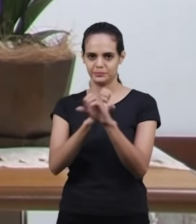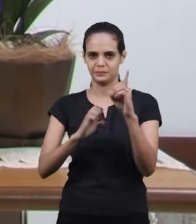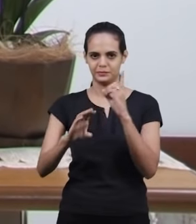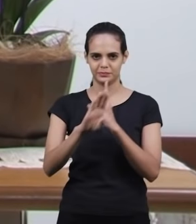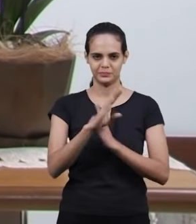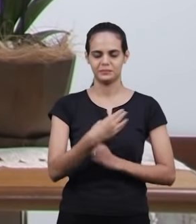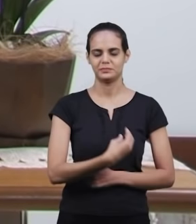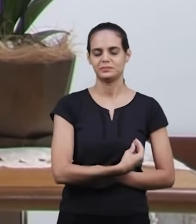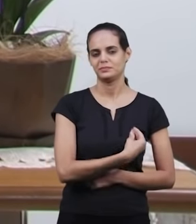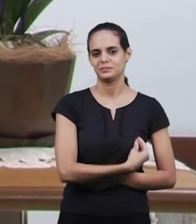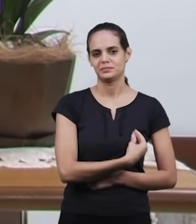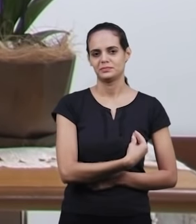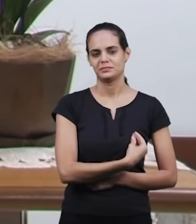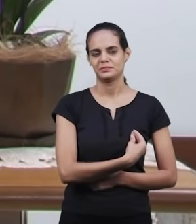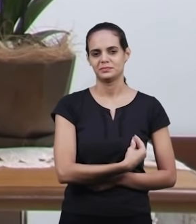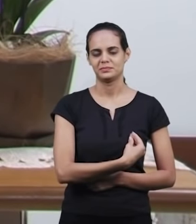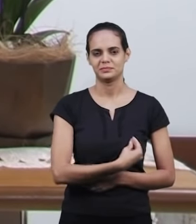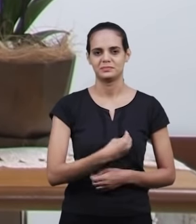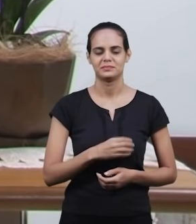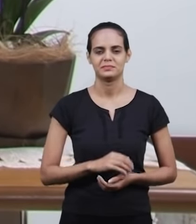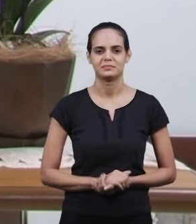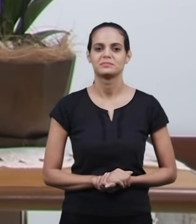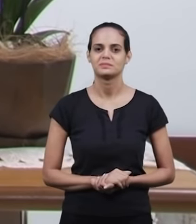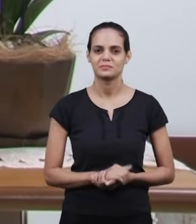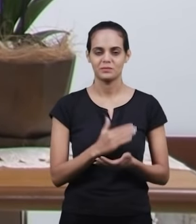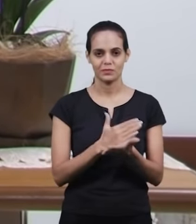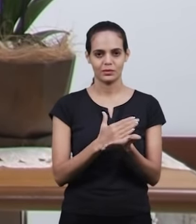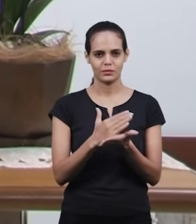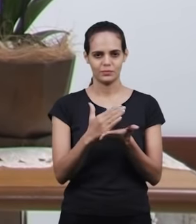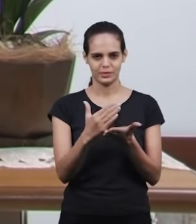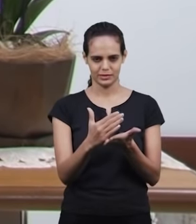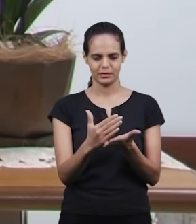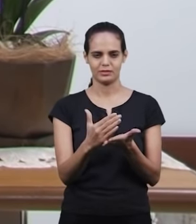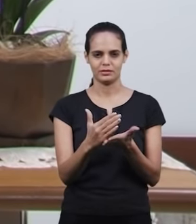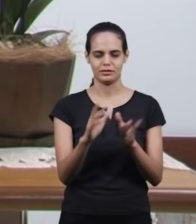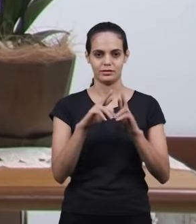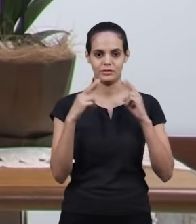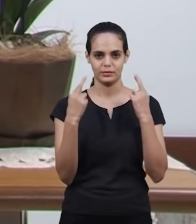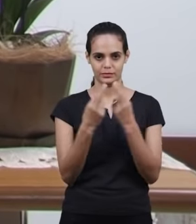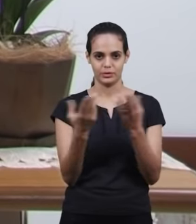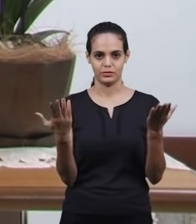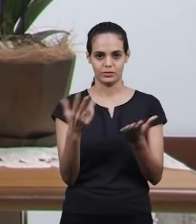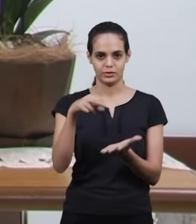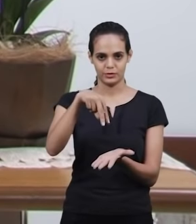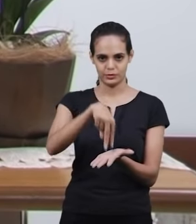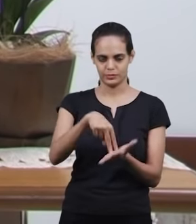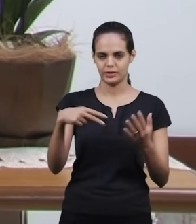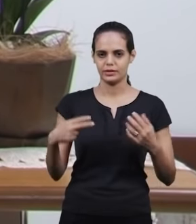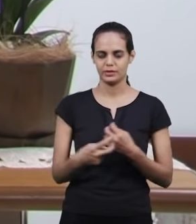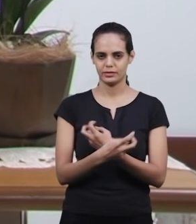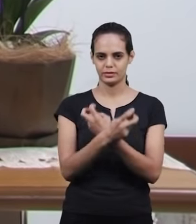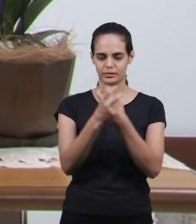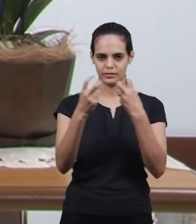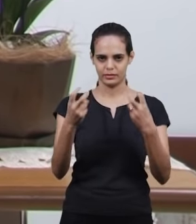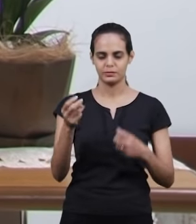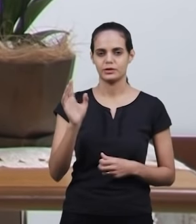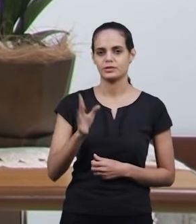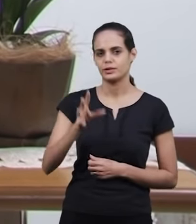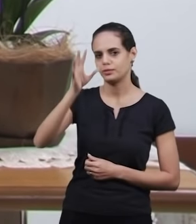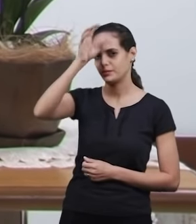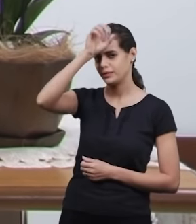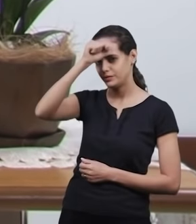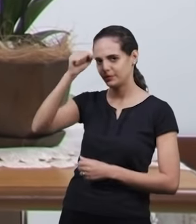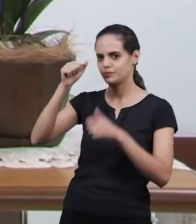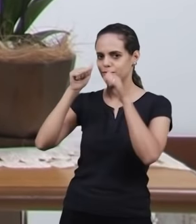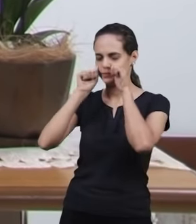na nossa Escola Bíblica Dominical. Vamos começar a nossa reunião, vamos estar de pé, vamos clamar ao Senhor como temos aprendido